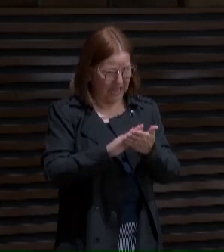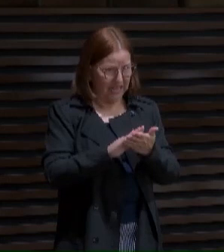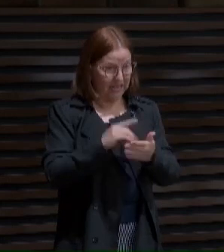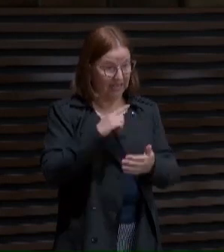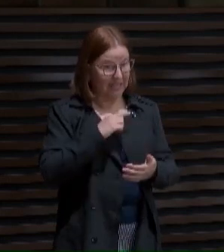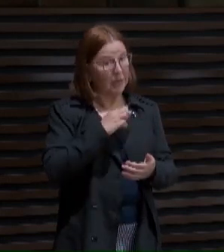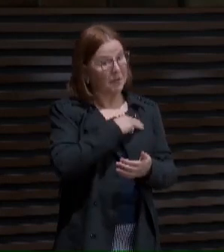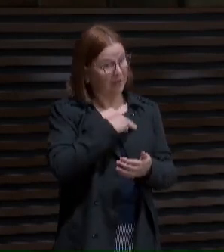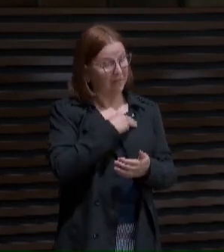Como